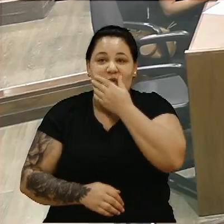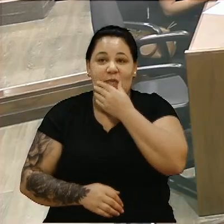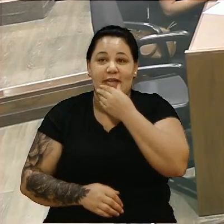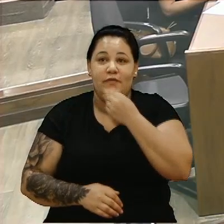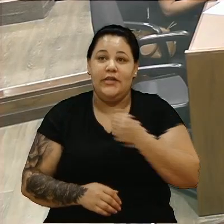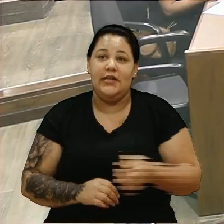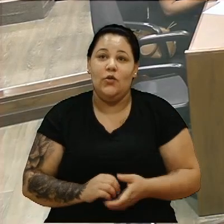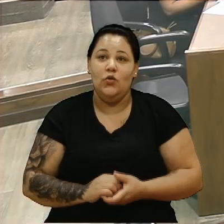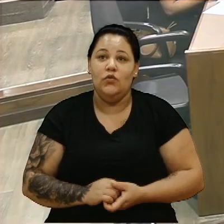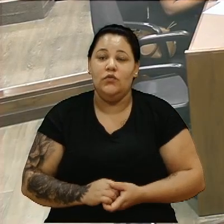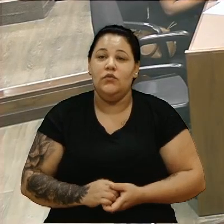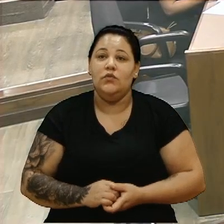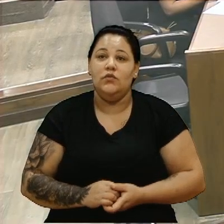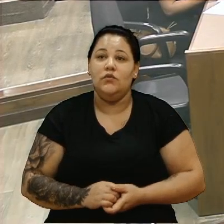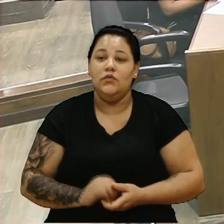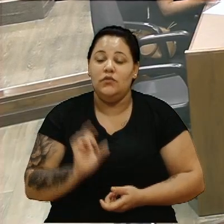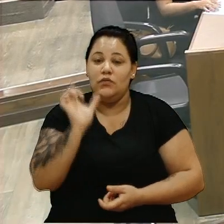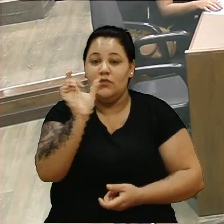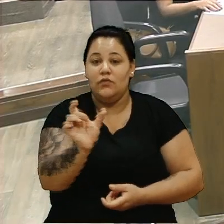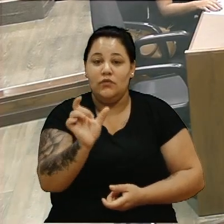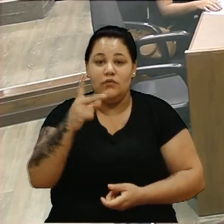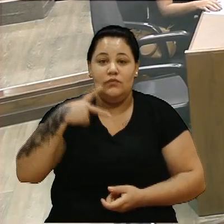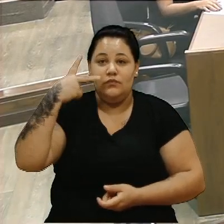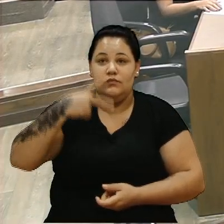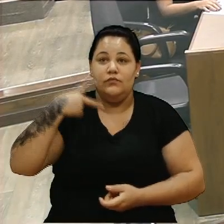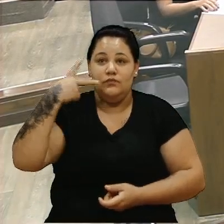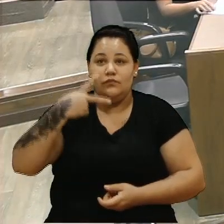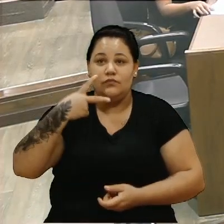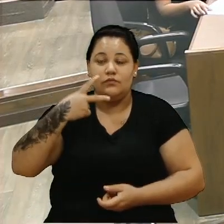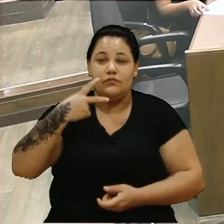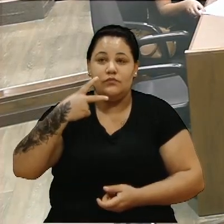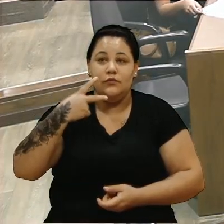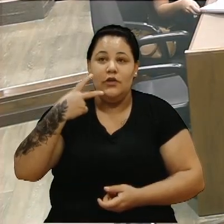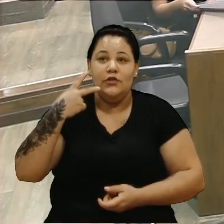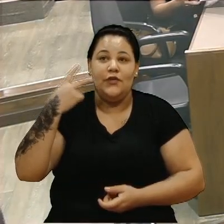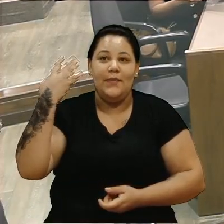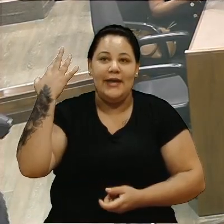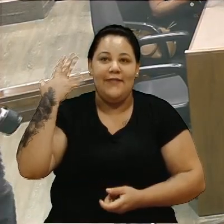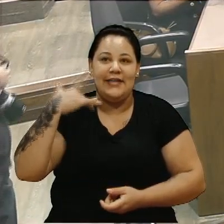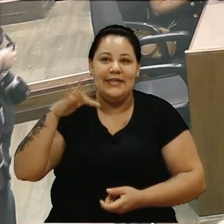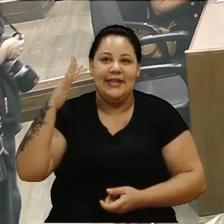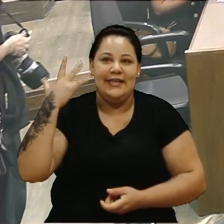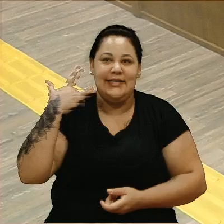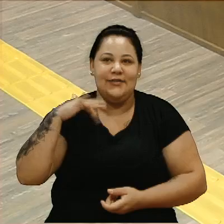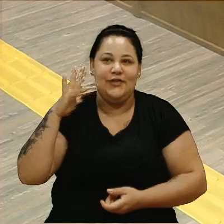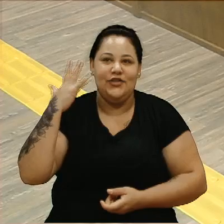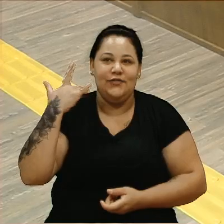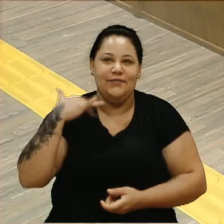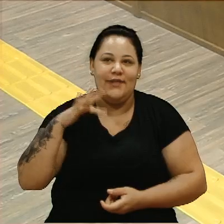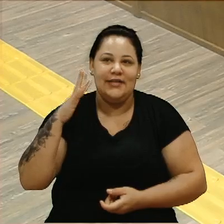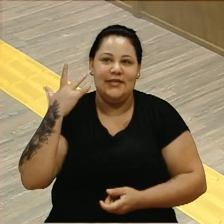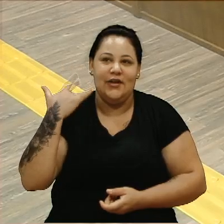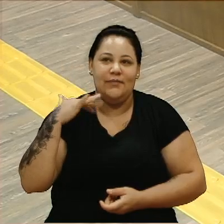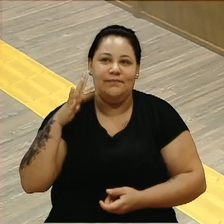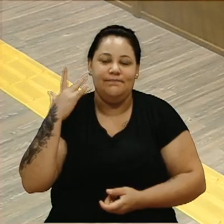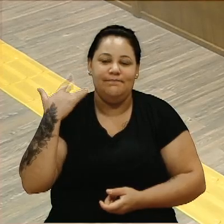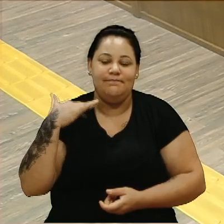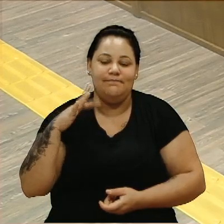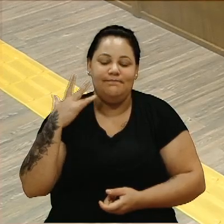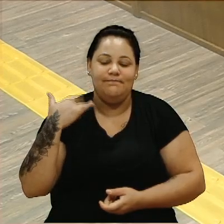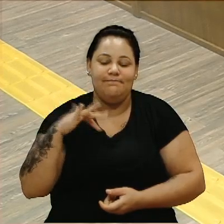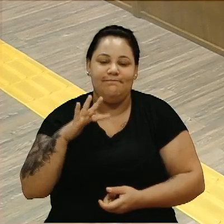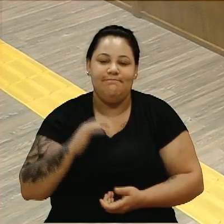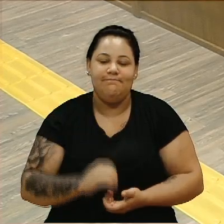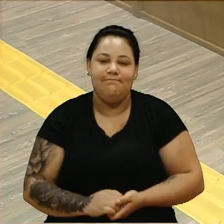Bueno. Com a palavra, a vereadora Andressa Marques. Obrigada, senhor presidente. Nobres colegas, vereadores e vereadoras, não poderia deixar